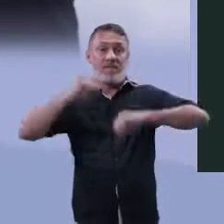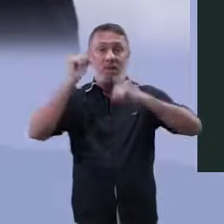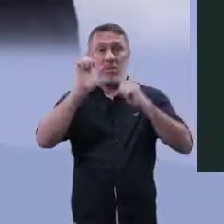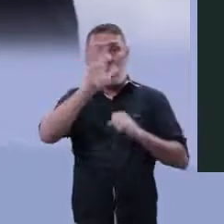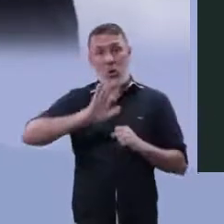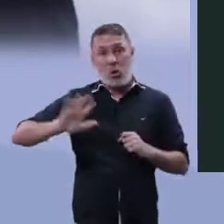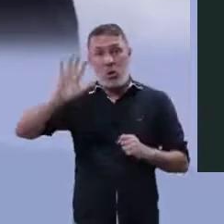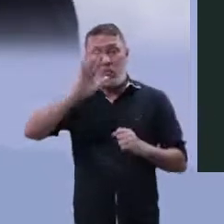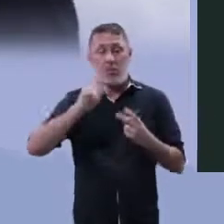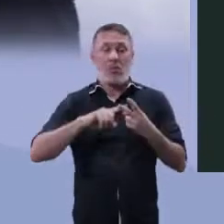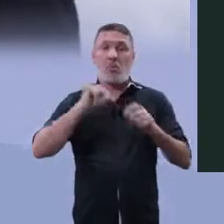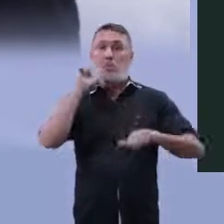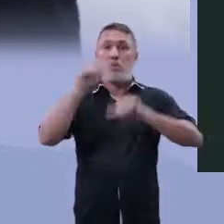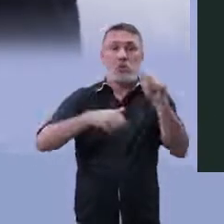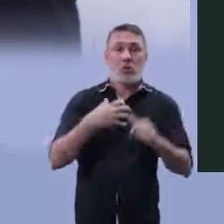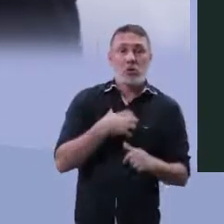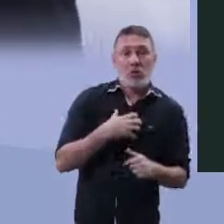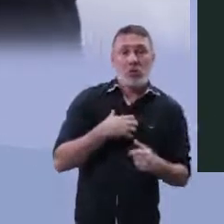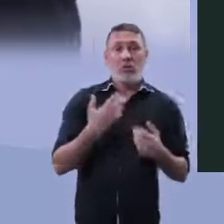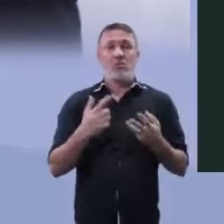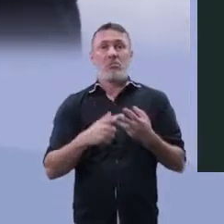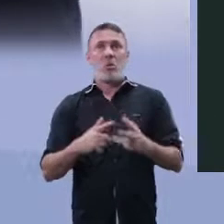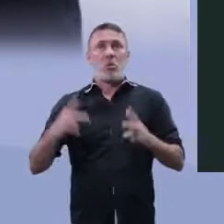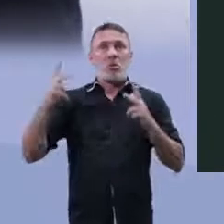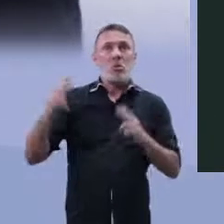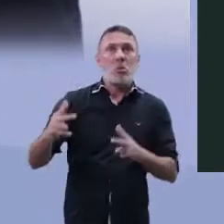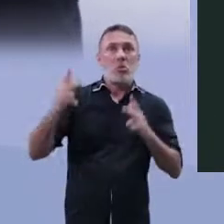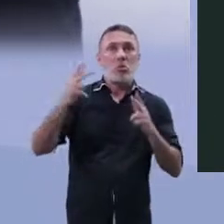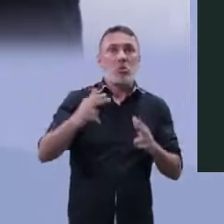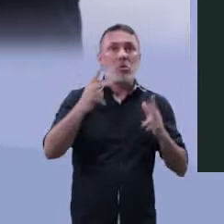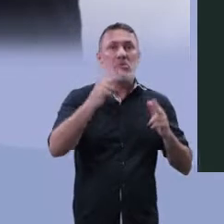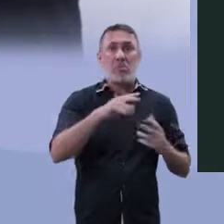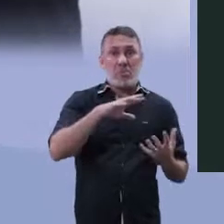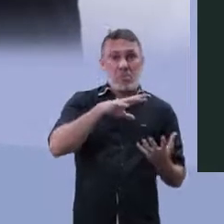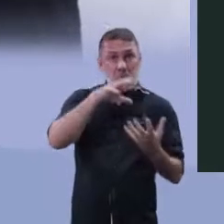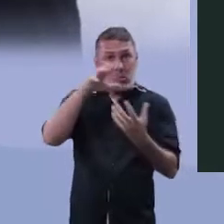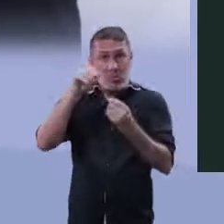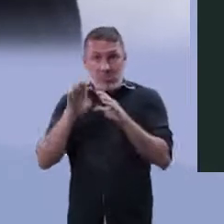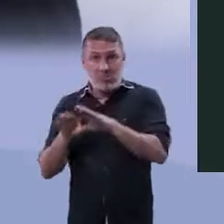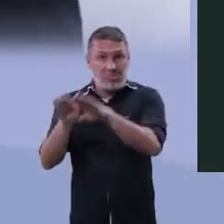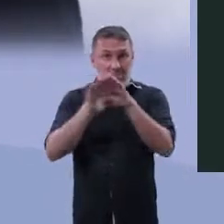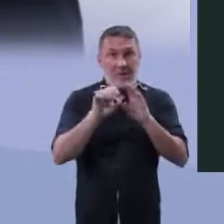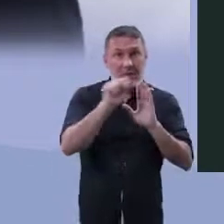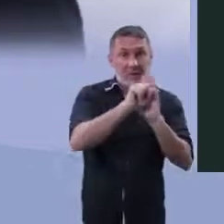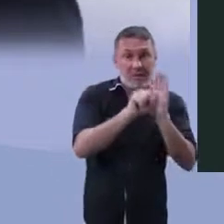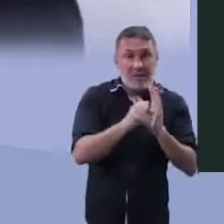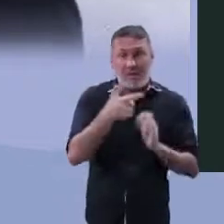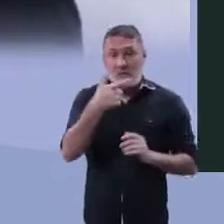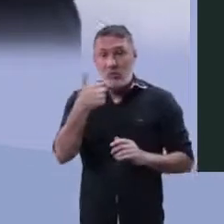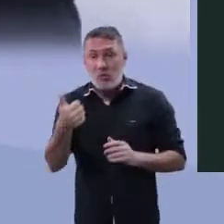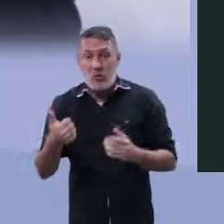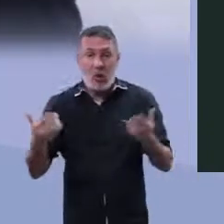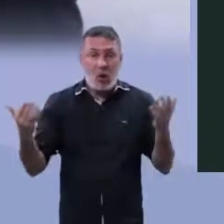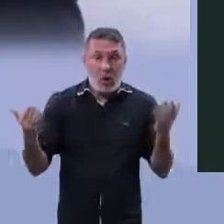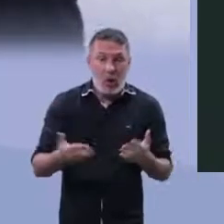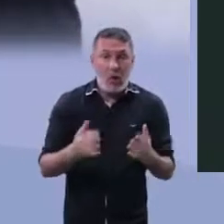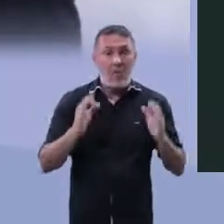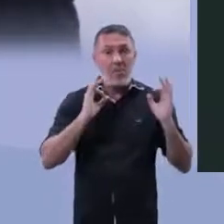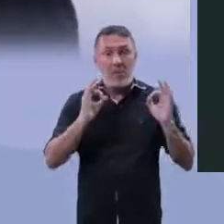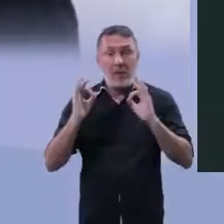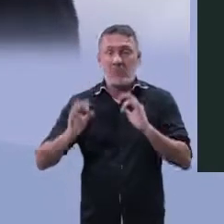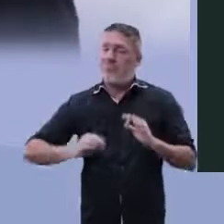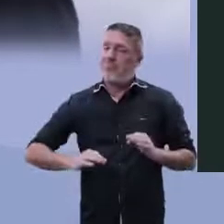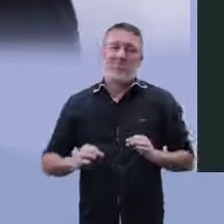de industrialização na Europa, mudanças sociais verificadas no velho continente, né? Então não é a mesma